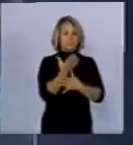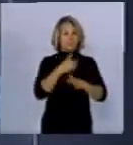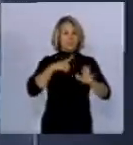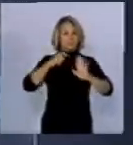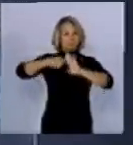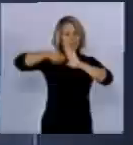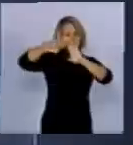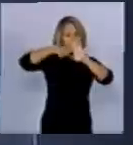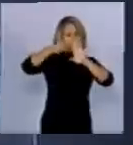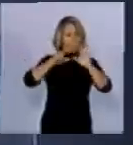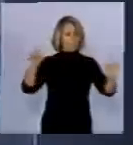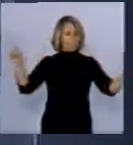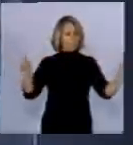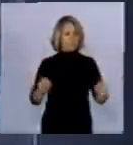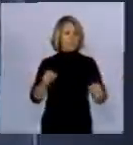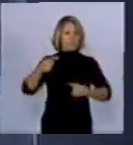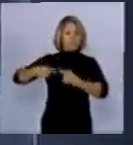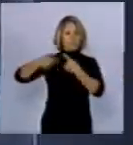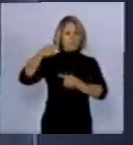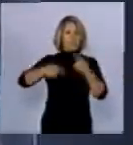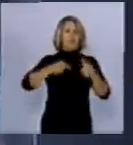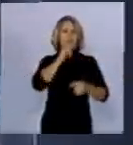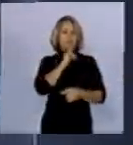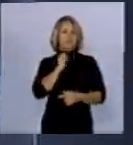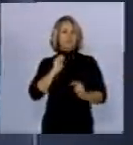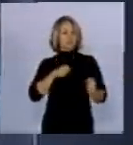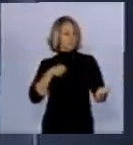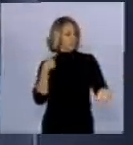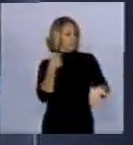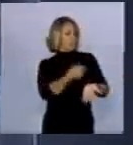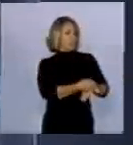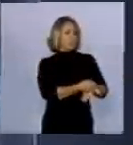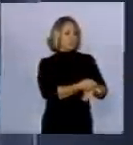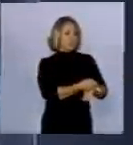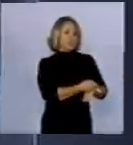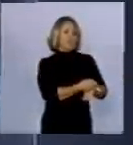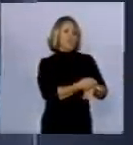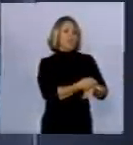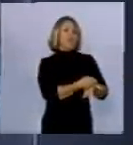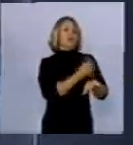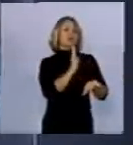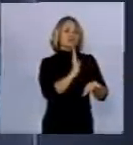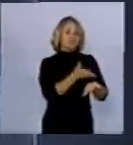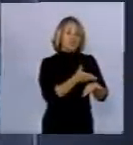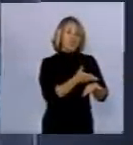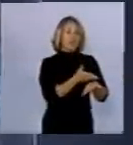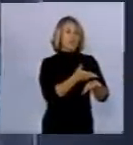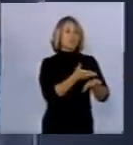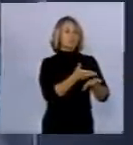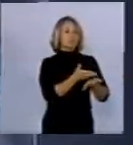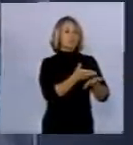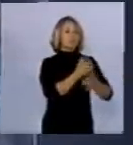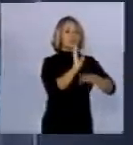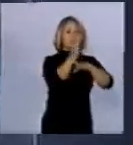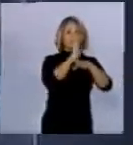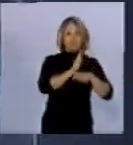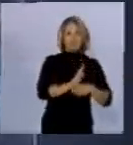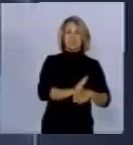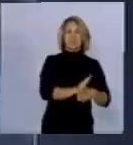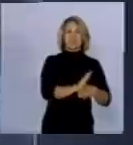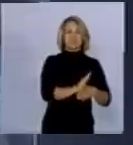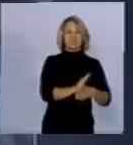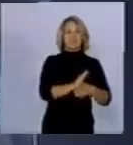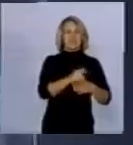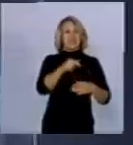afinal de contas eu posso comprar uma série de um outro país já produzida por 10.000 o episódio enquanto